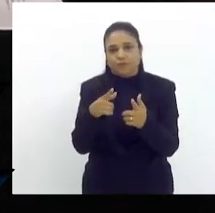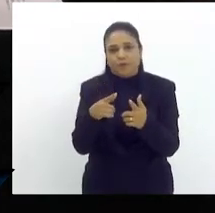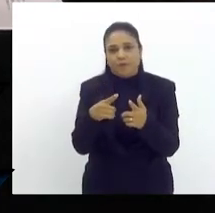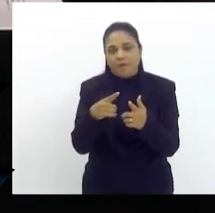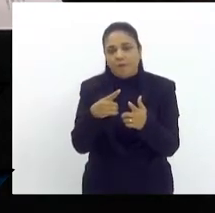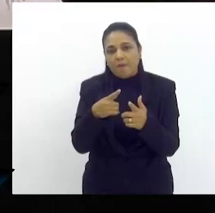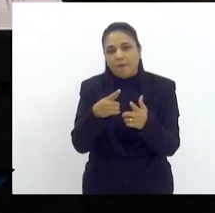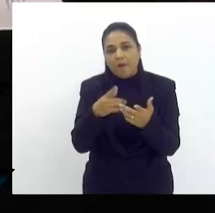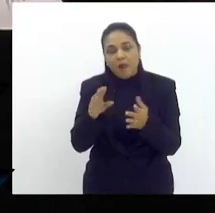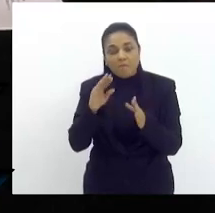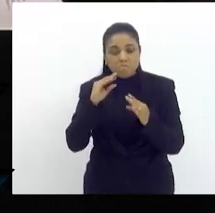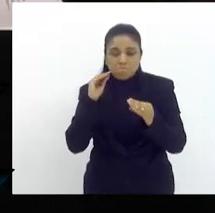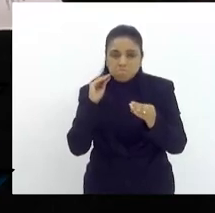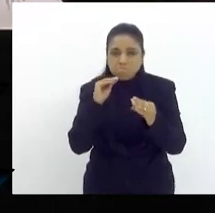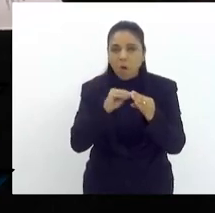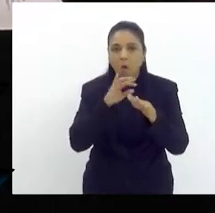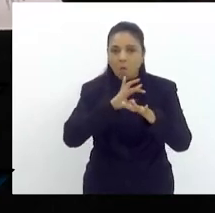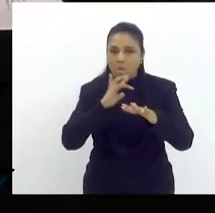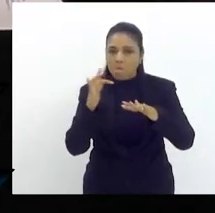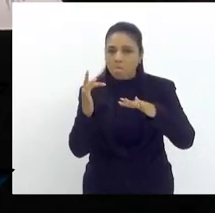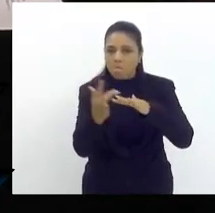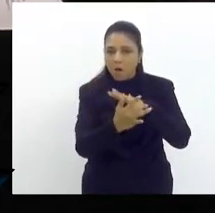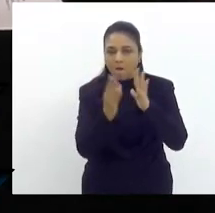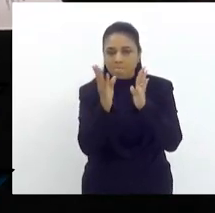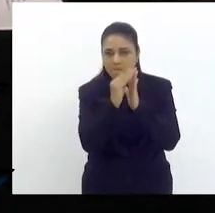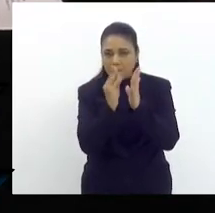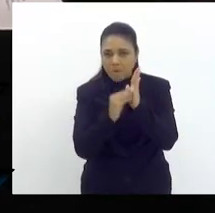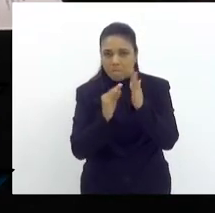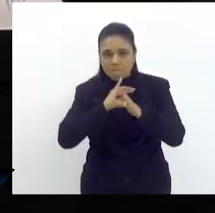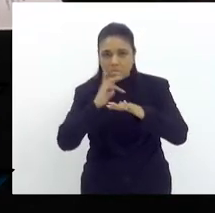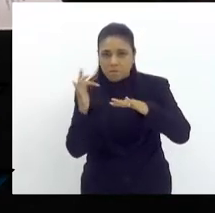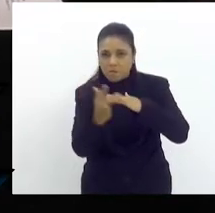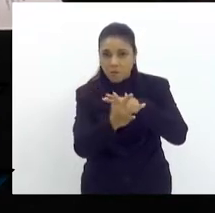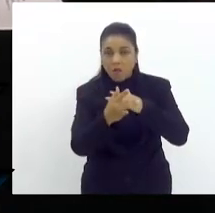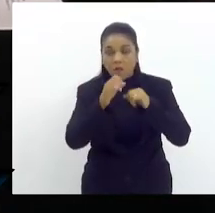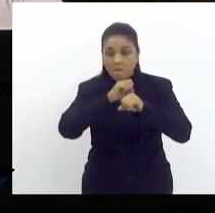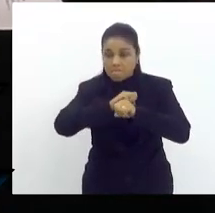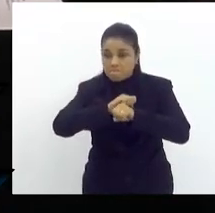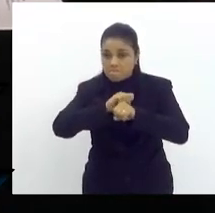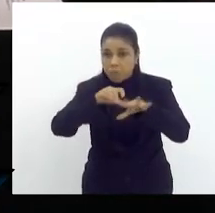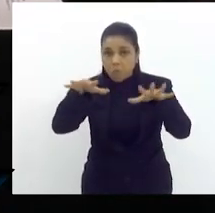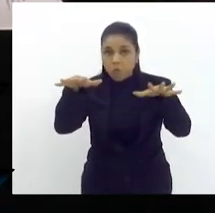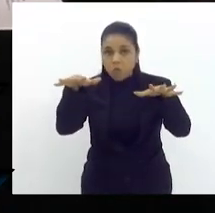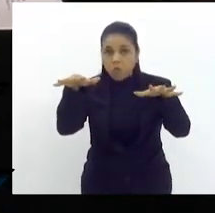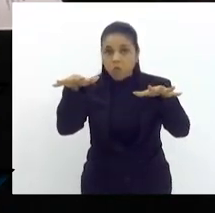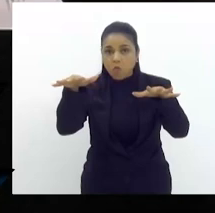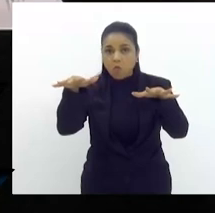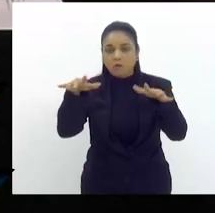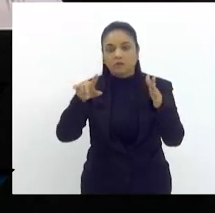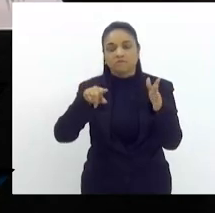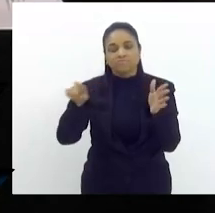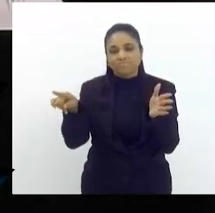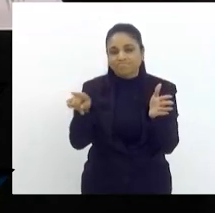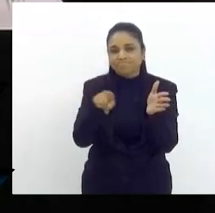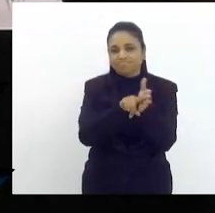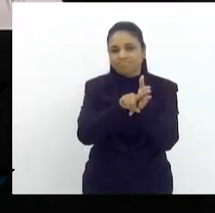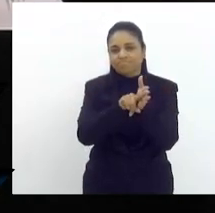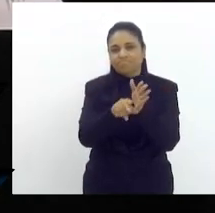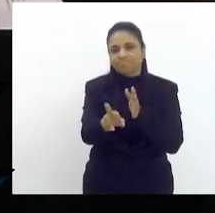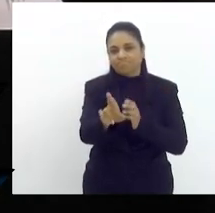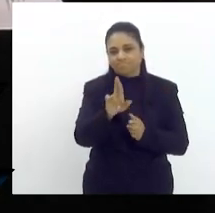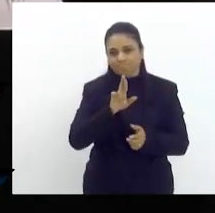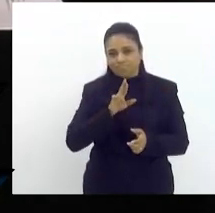fez essa postagem a postagem teve uma repercussão extremamente negativa ela